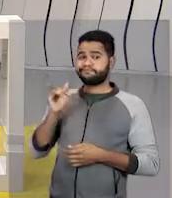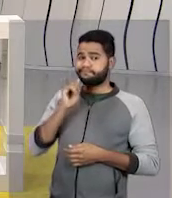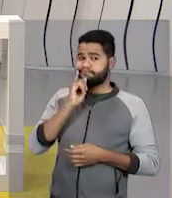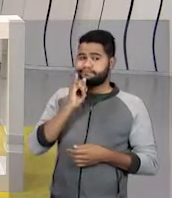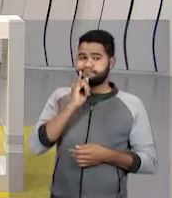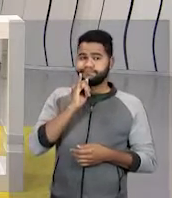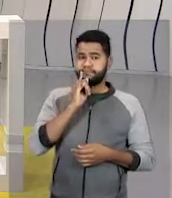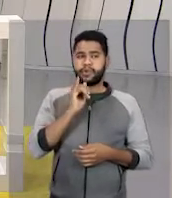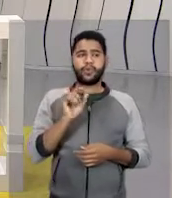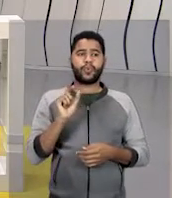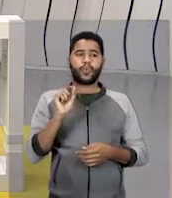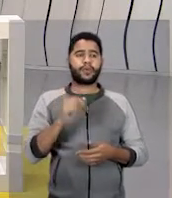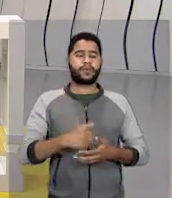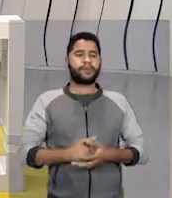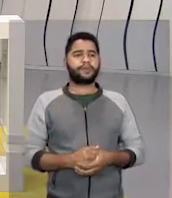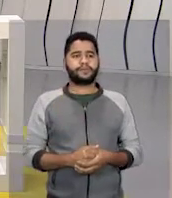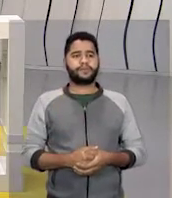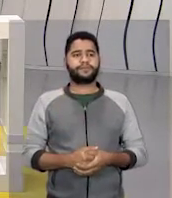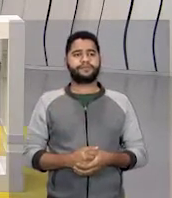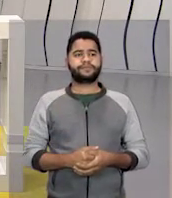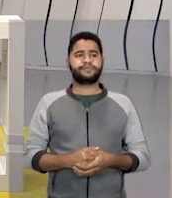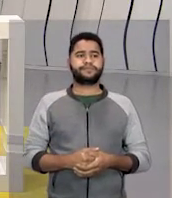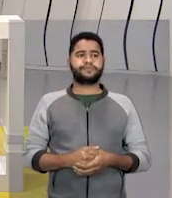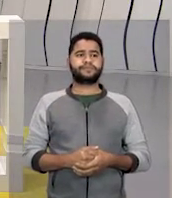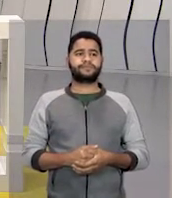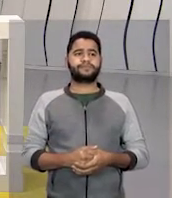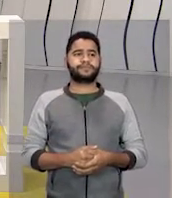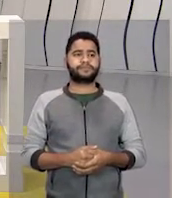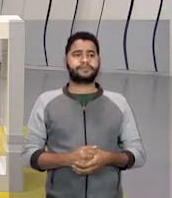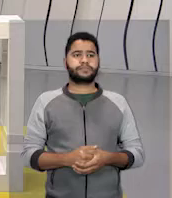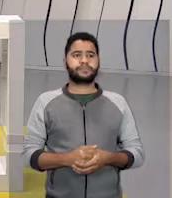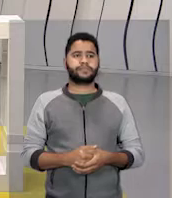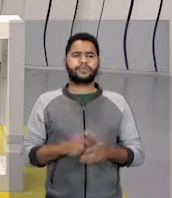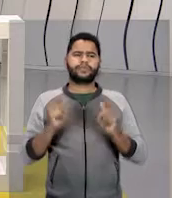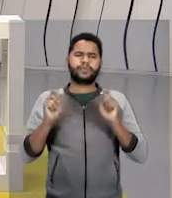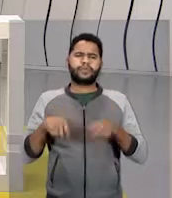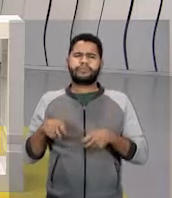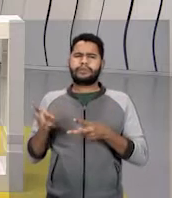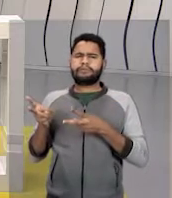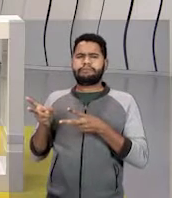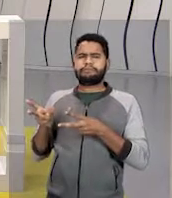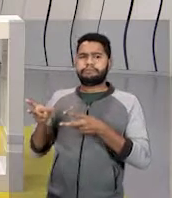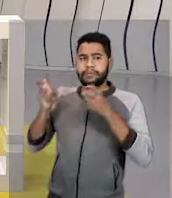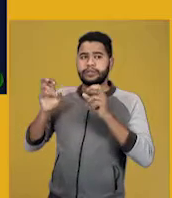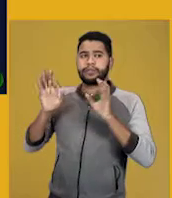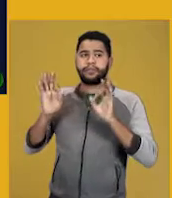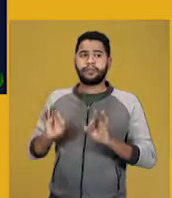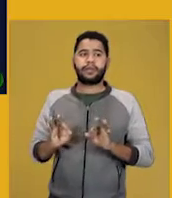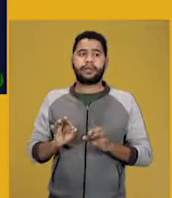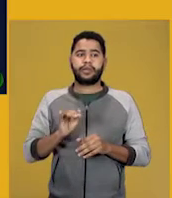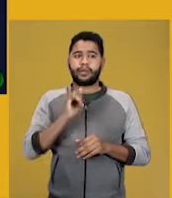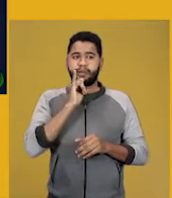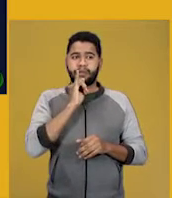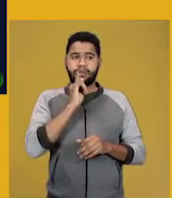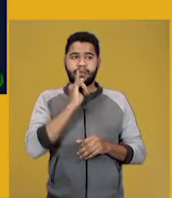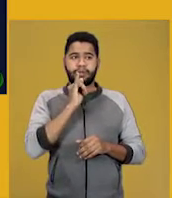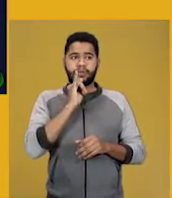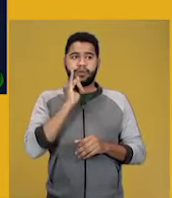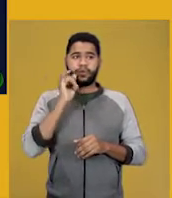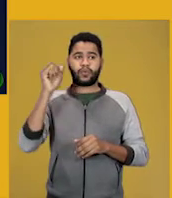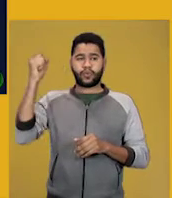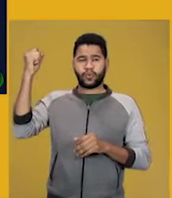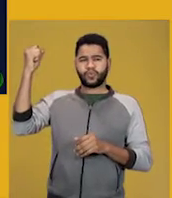aqui seria... Bom, não dá para perceber muito bem, mas se a gente tivesse um Sol